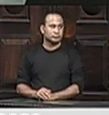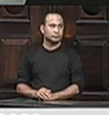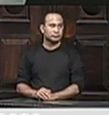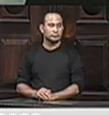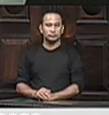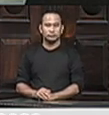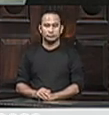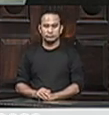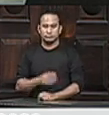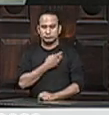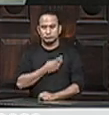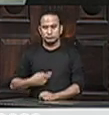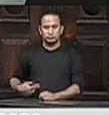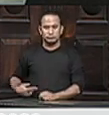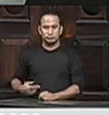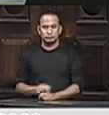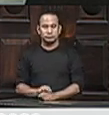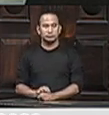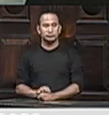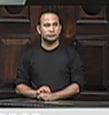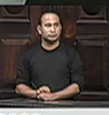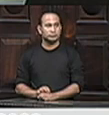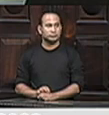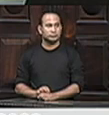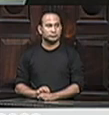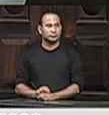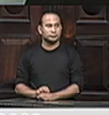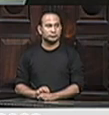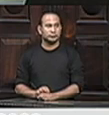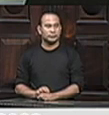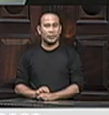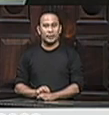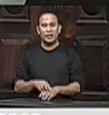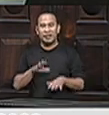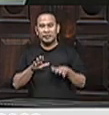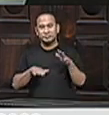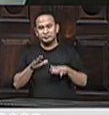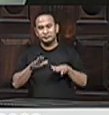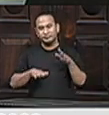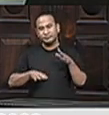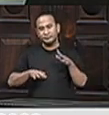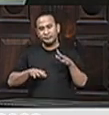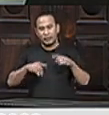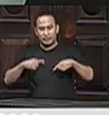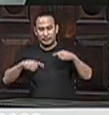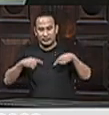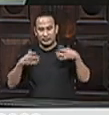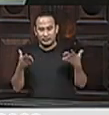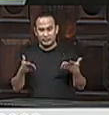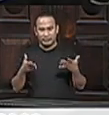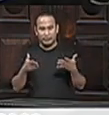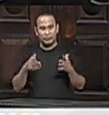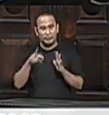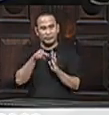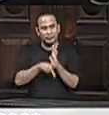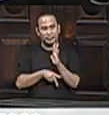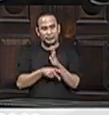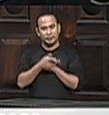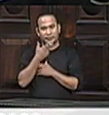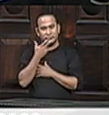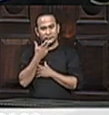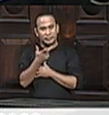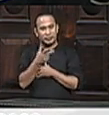Senhor presidente, às vezes a gente debate aqui na casa alguns projetos que tratam de